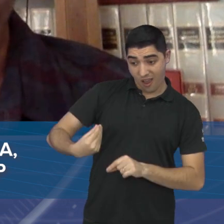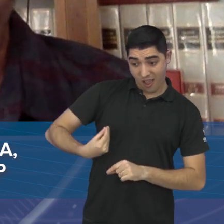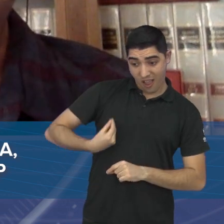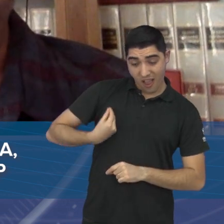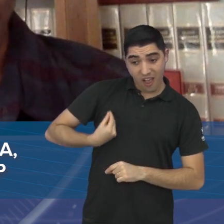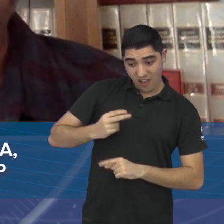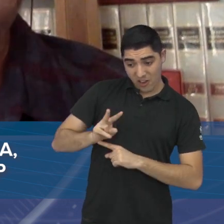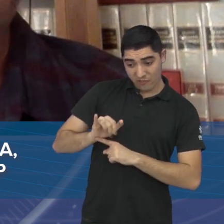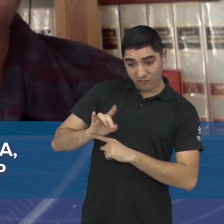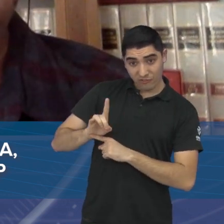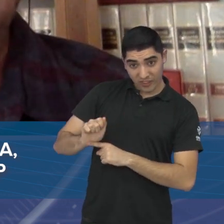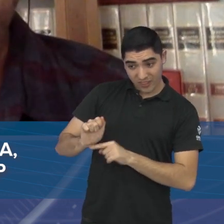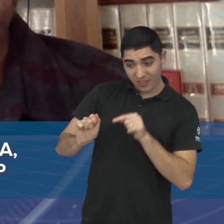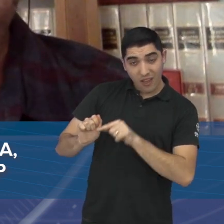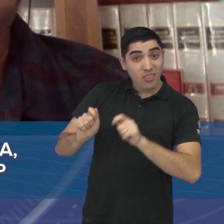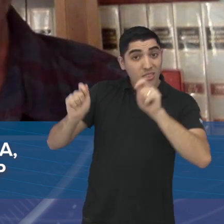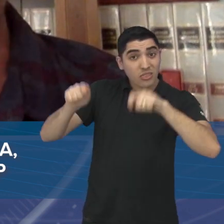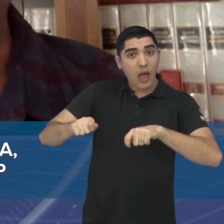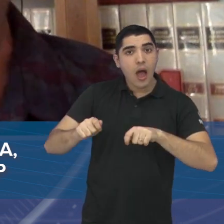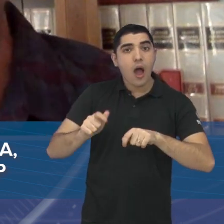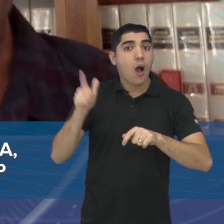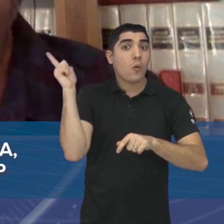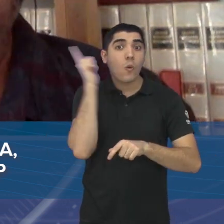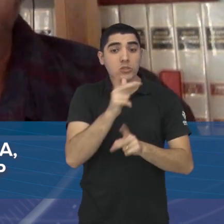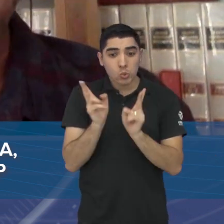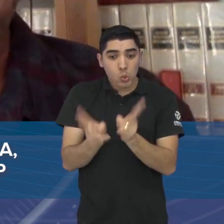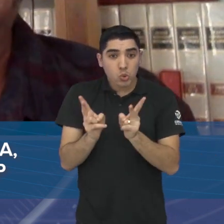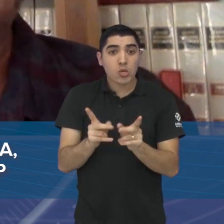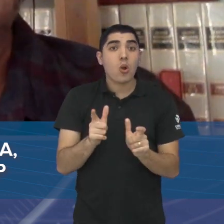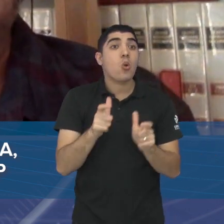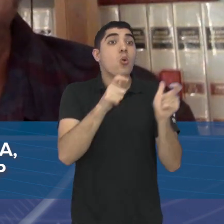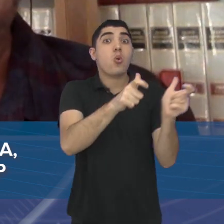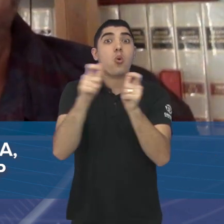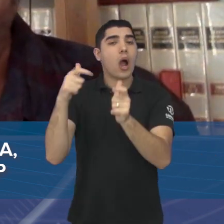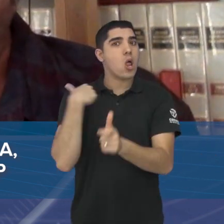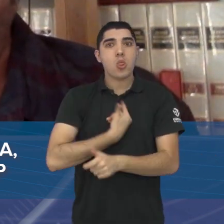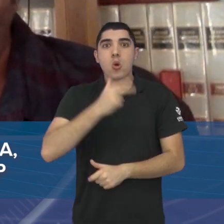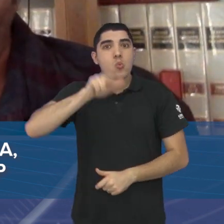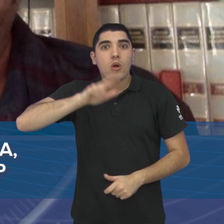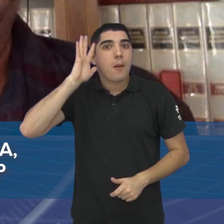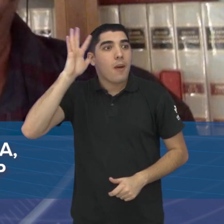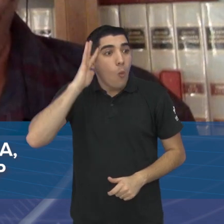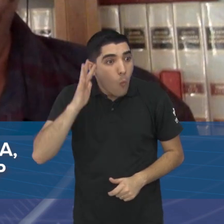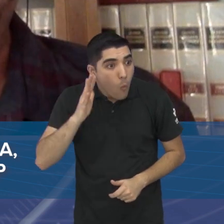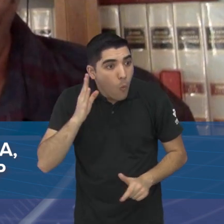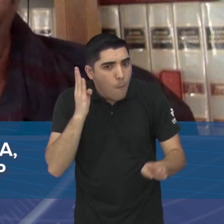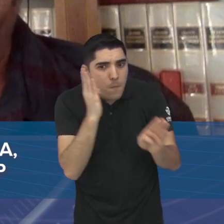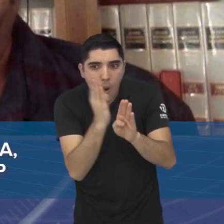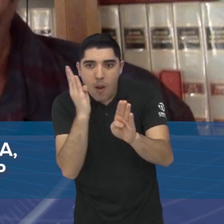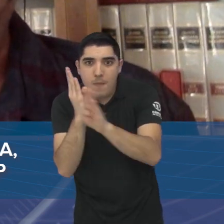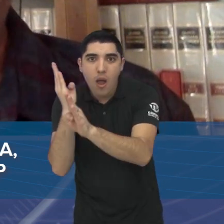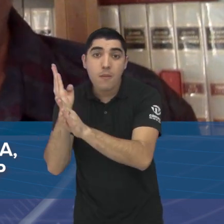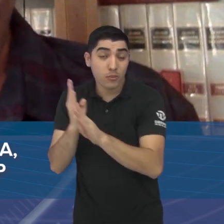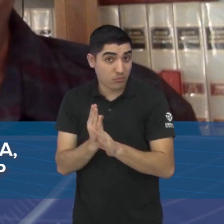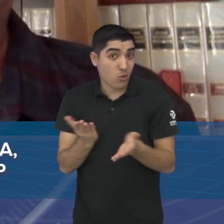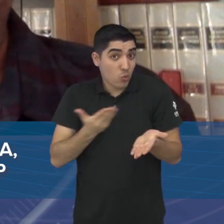consciência de que a vida pode existir em ambientes muito mais extremos do que a gente vive aqui na